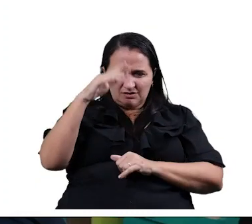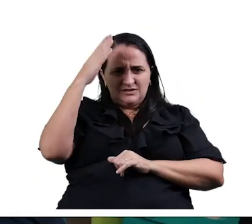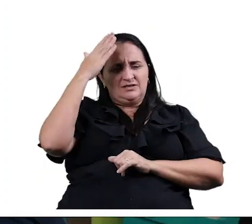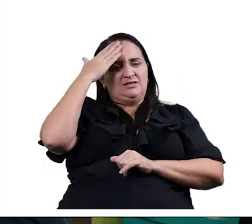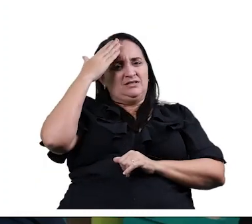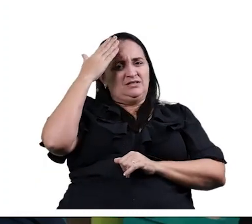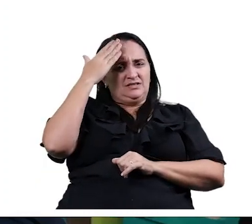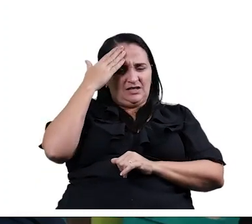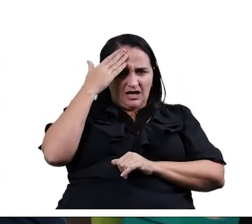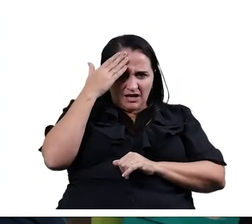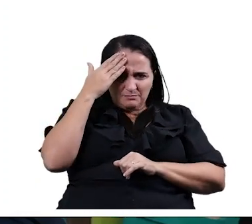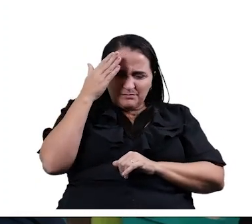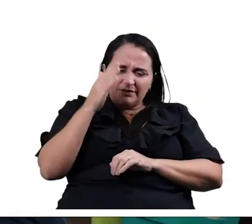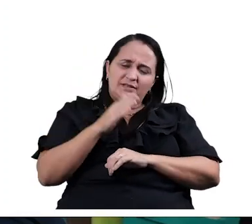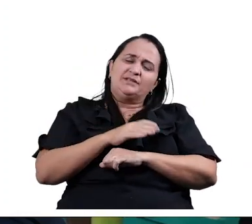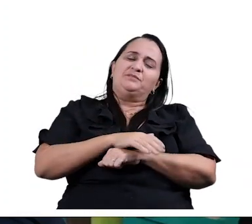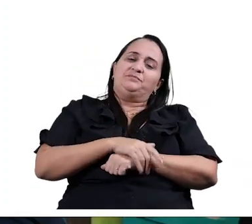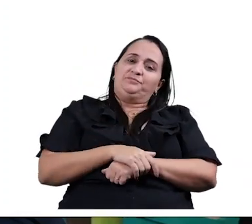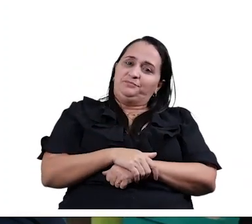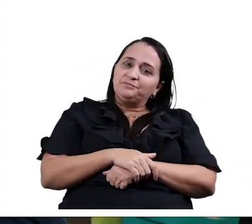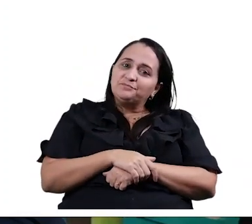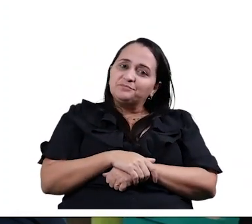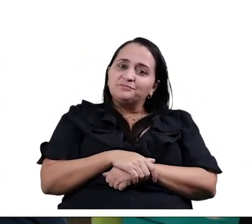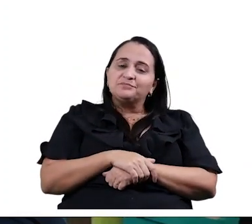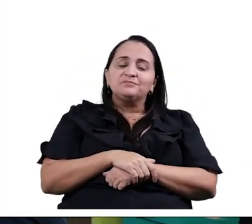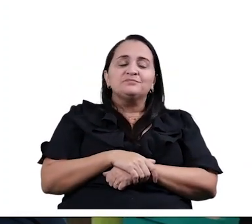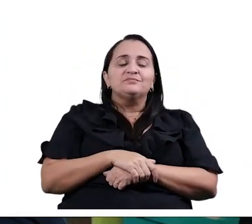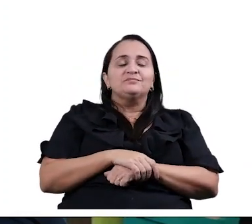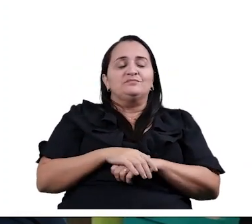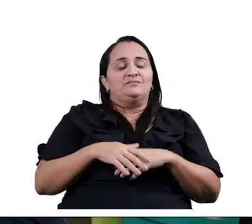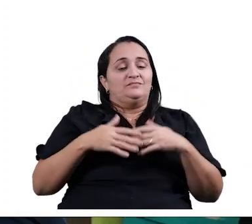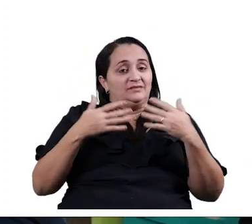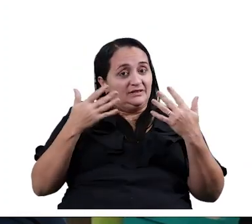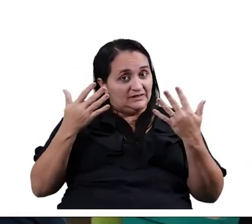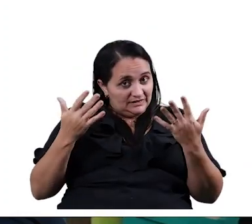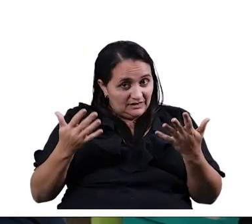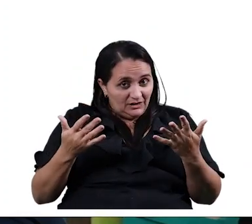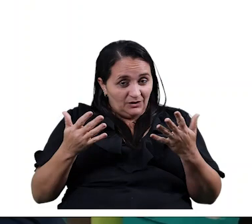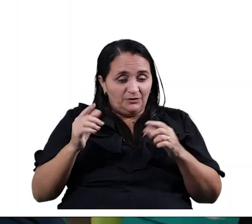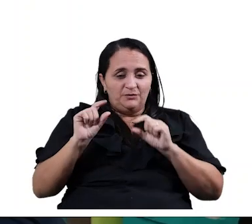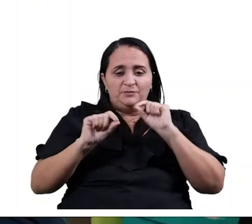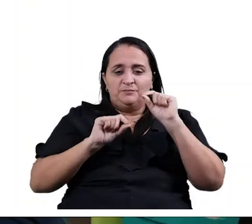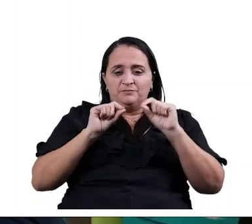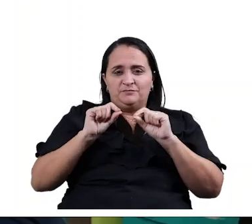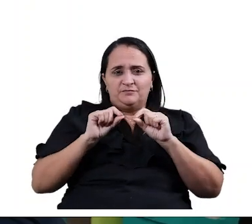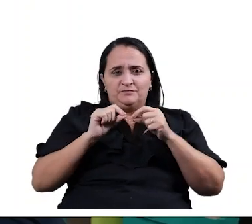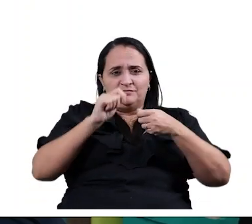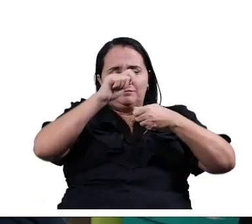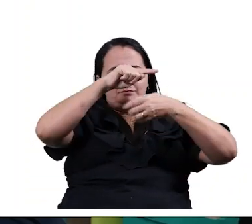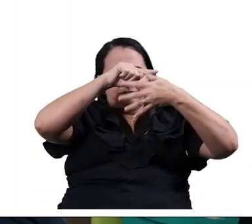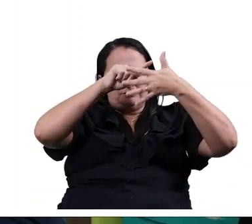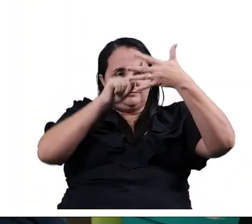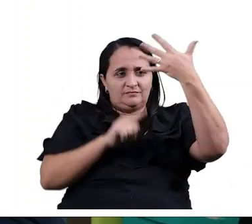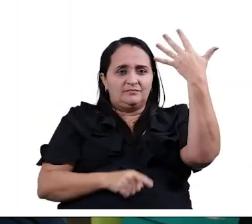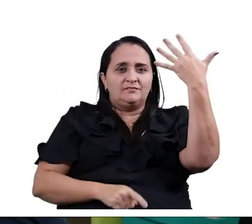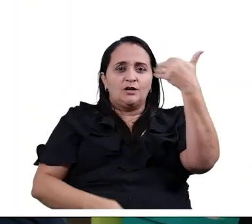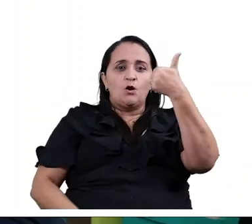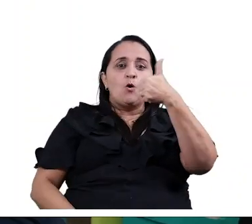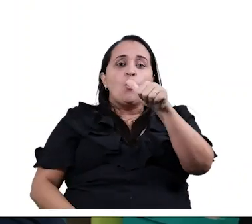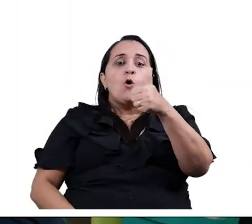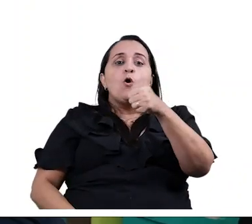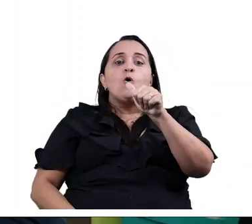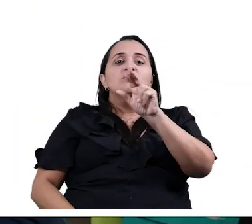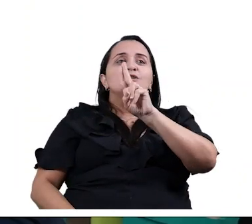redor? Será? Bem, vamos considerar que se desses 11 nomes que eu